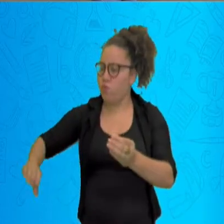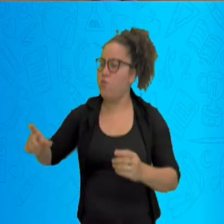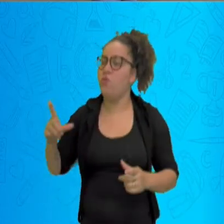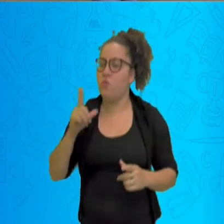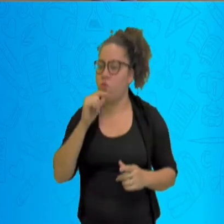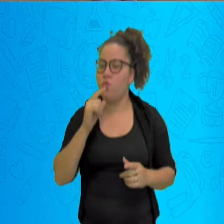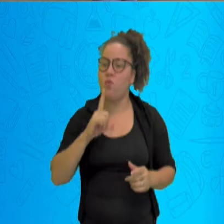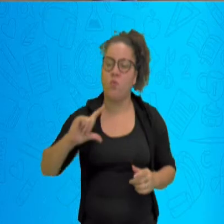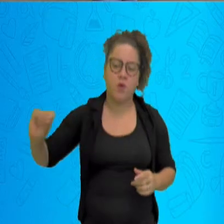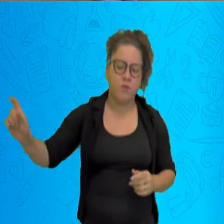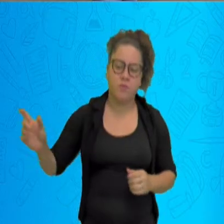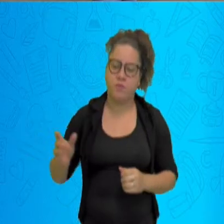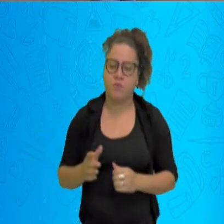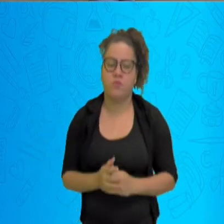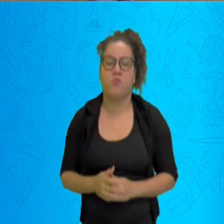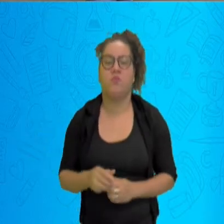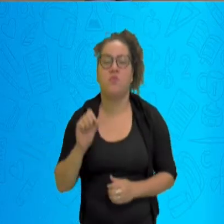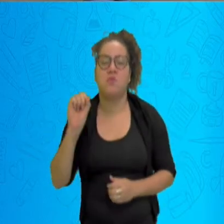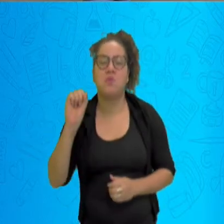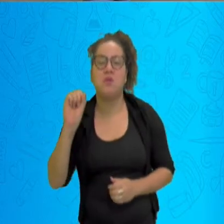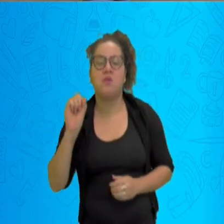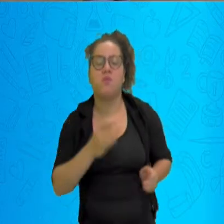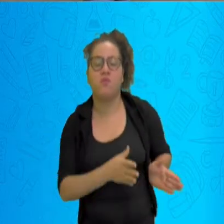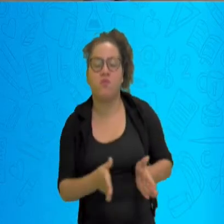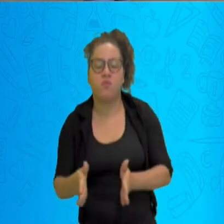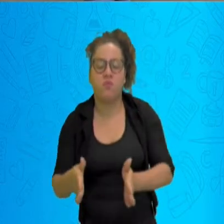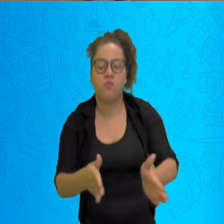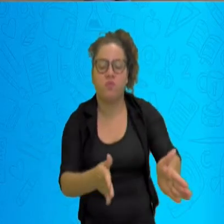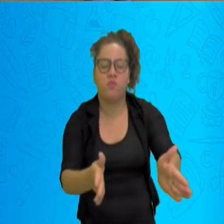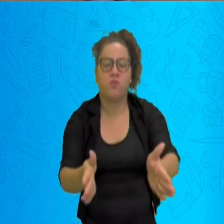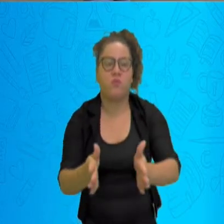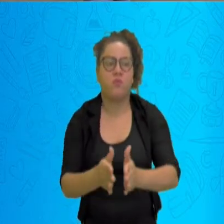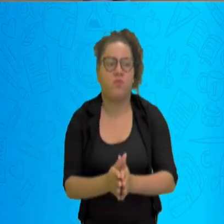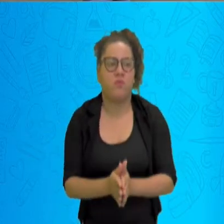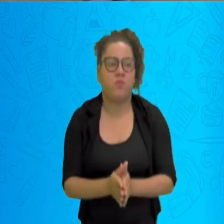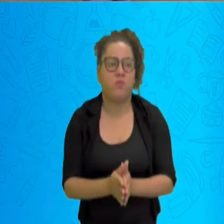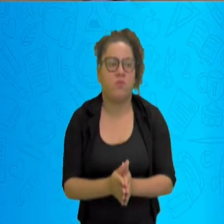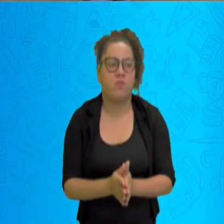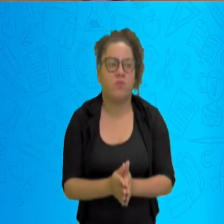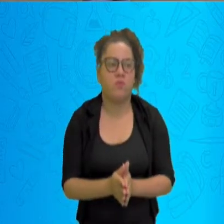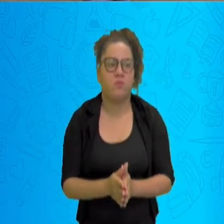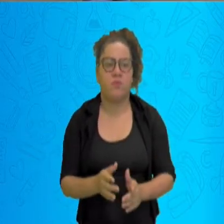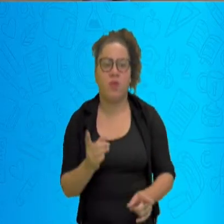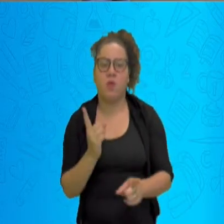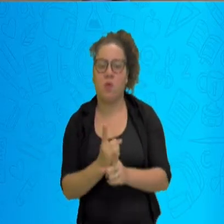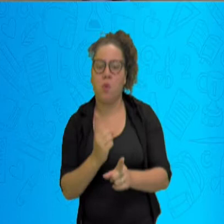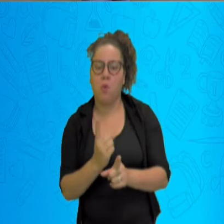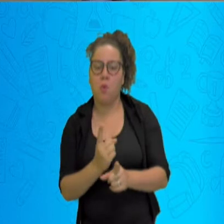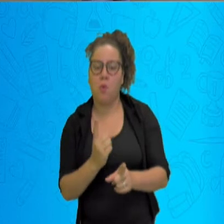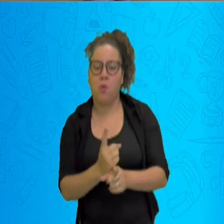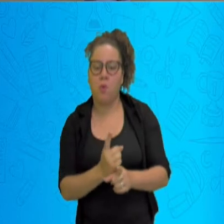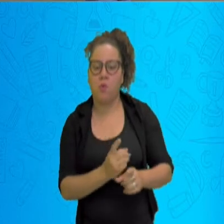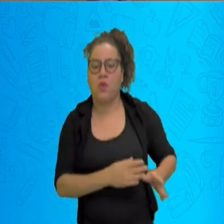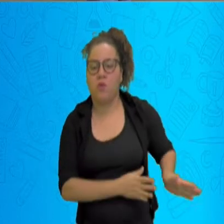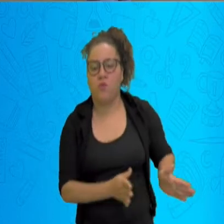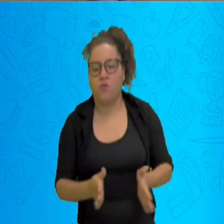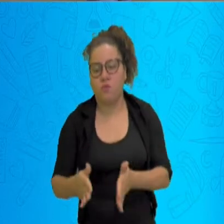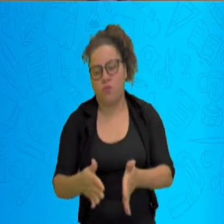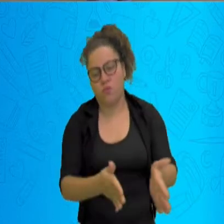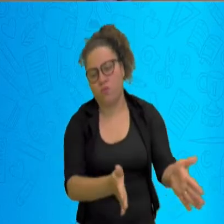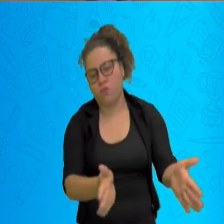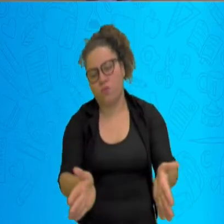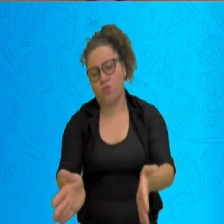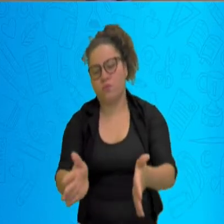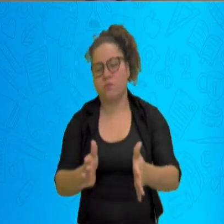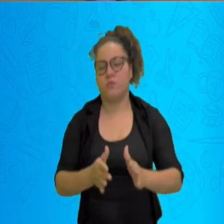vai fazer o curso da água? O que ela encontra no caminho. Então, aqui ela